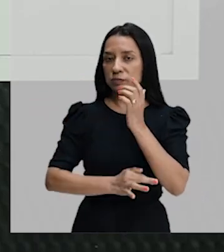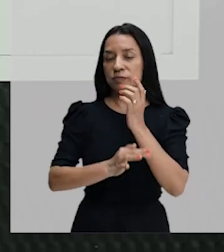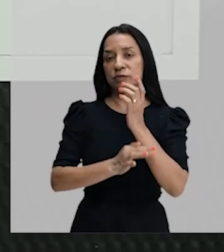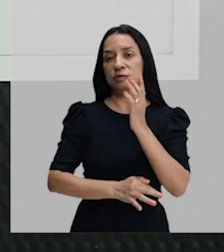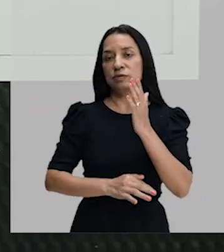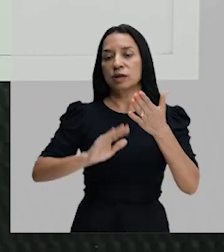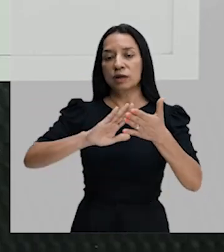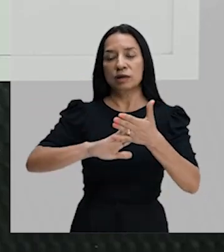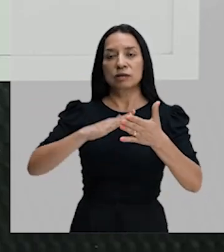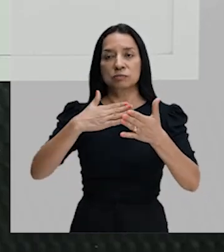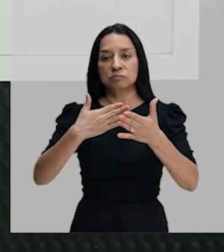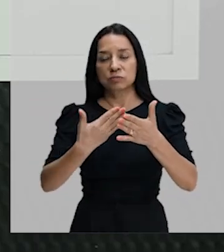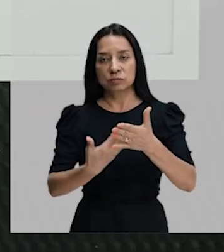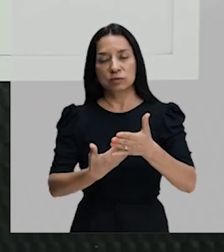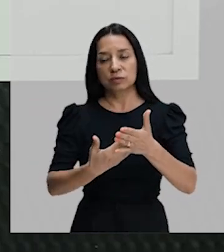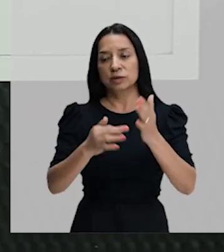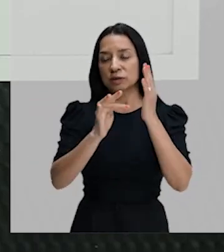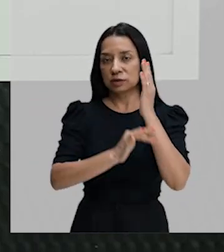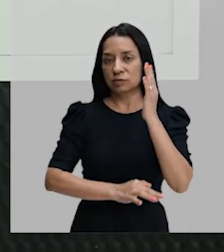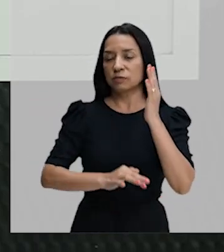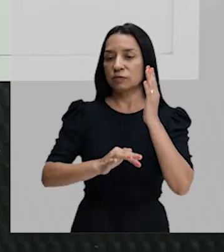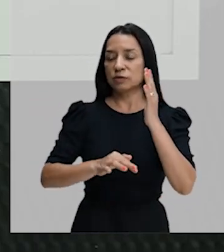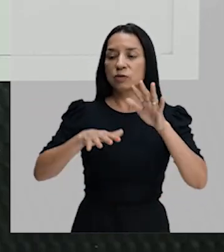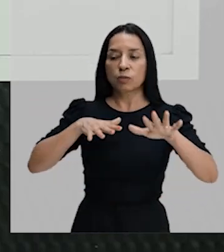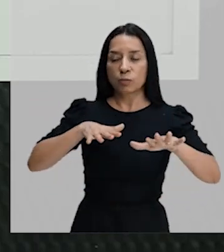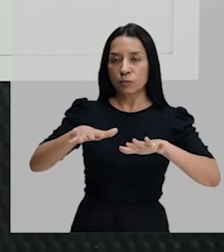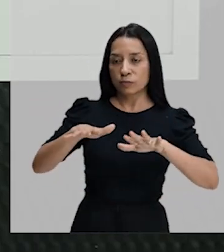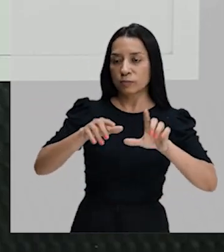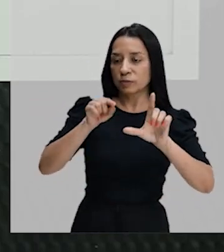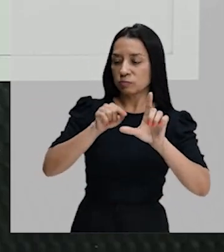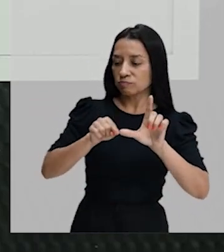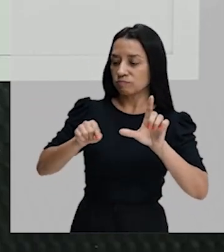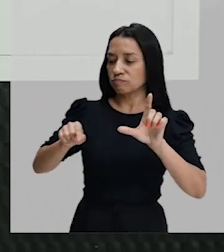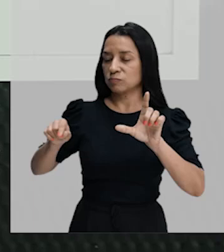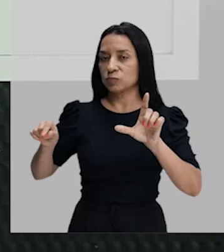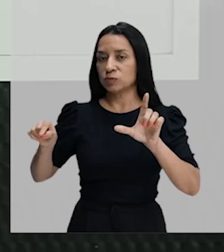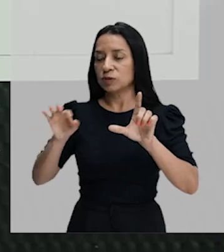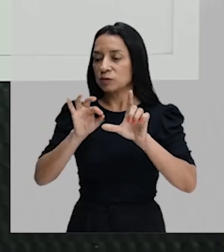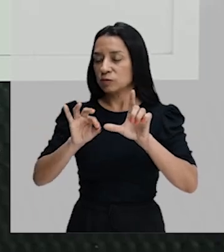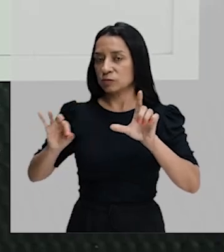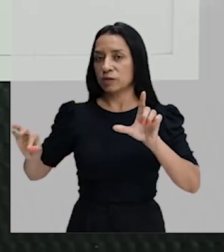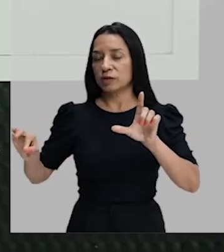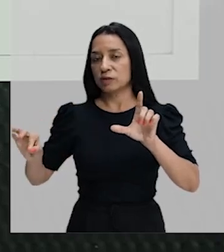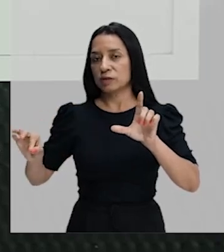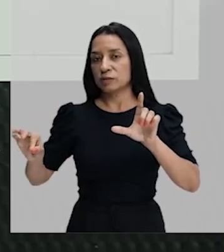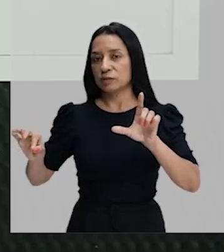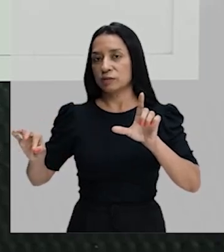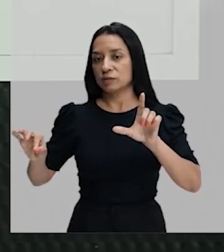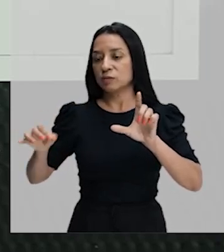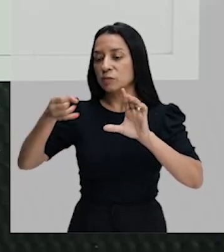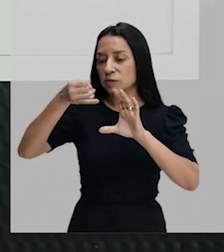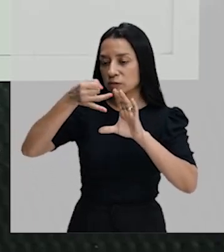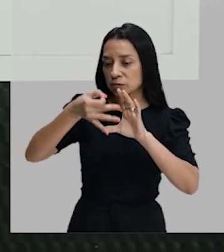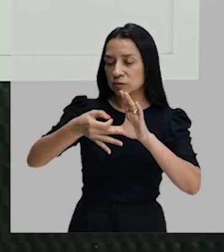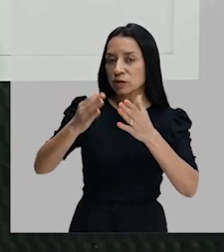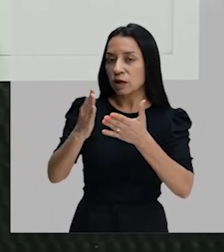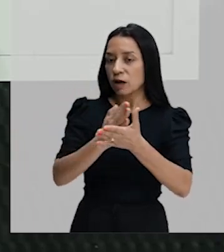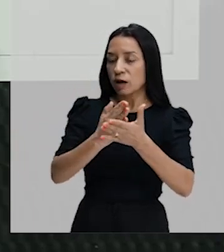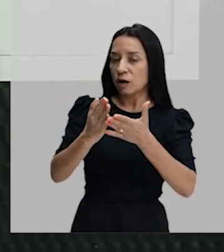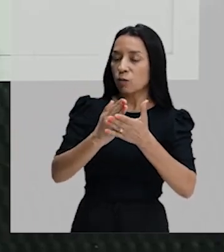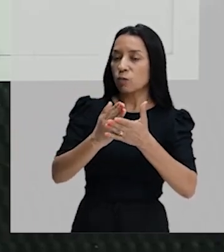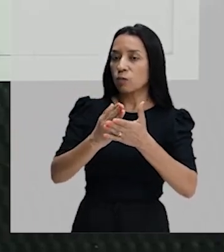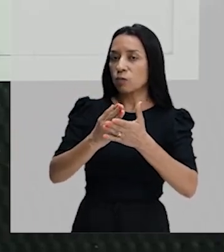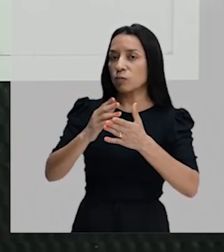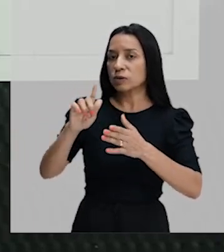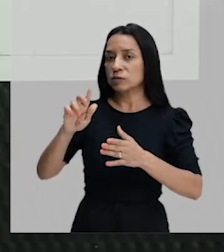interpretação física que nós iremos dar para este comprimento de reta orientado, certo, é que vai caracterizar algumas grandezas físicas. É por isso que